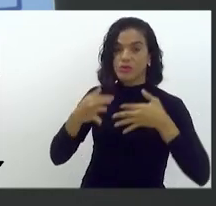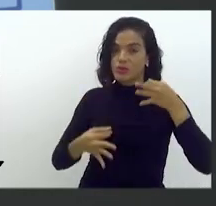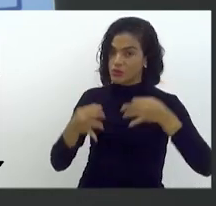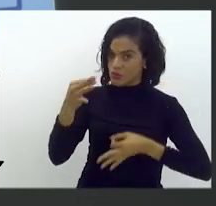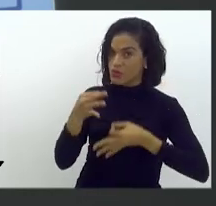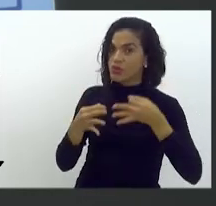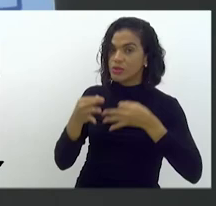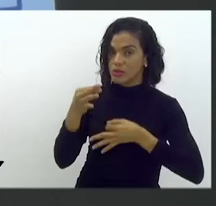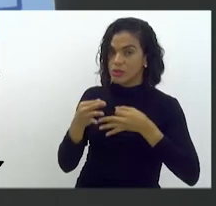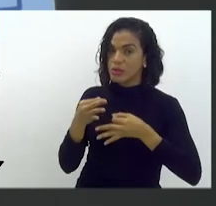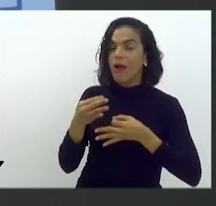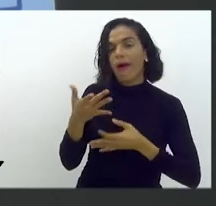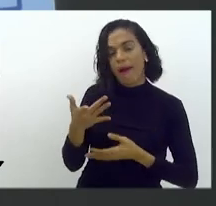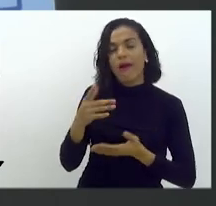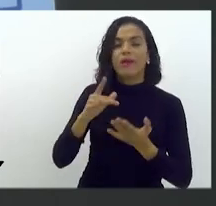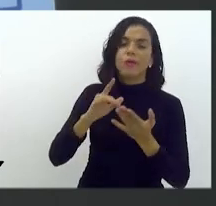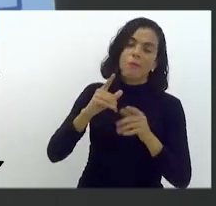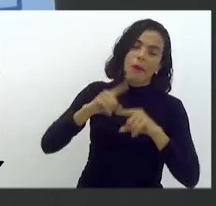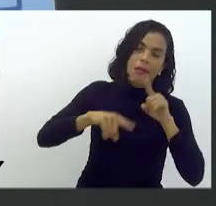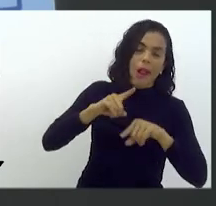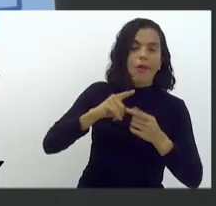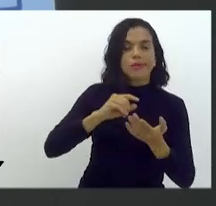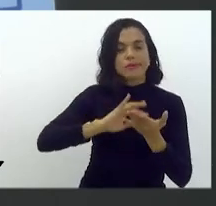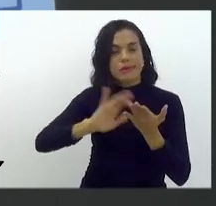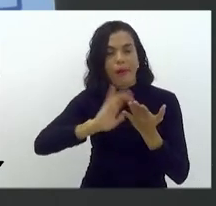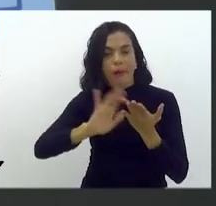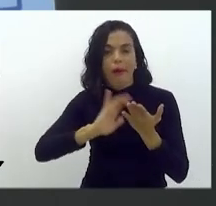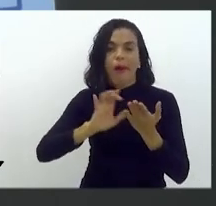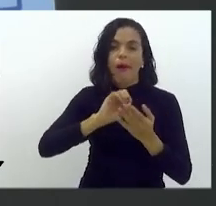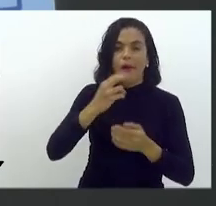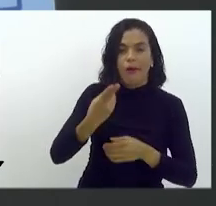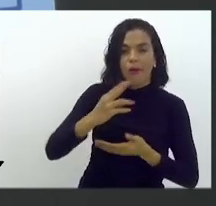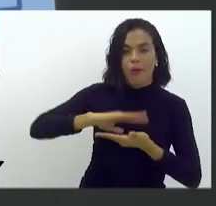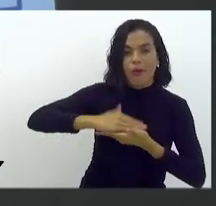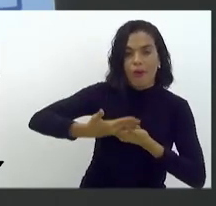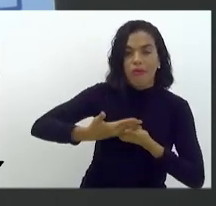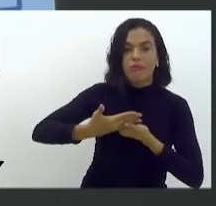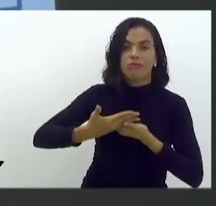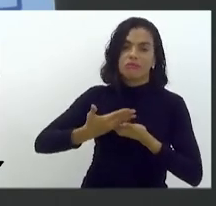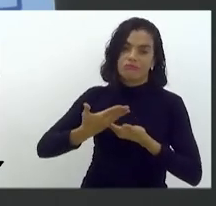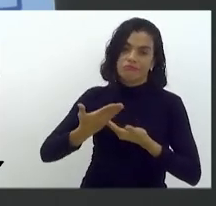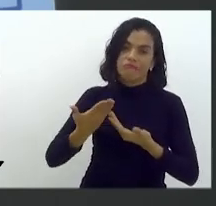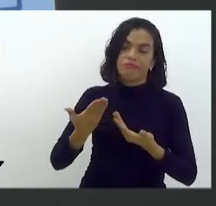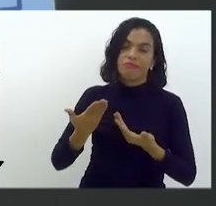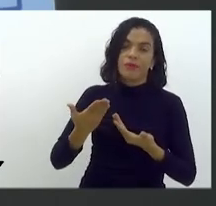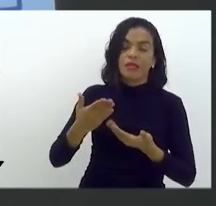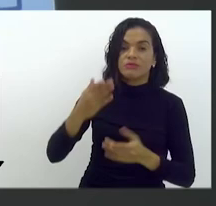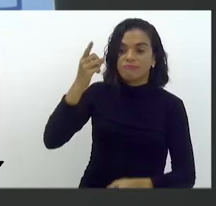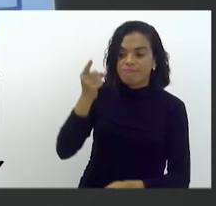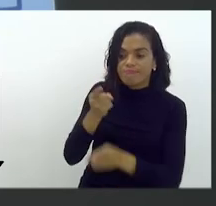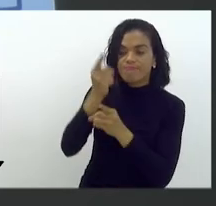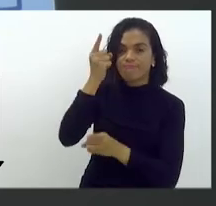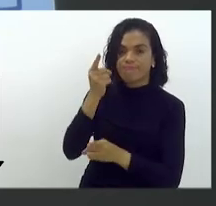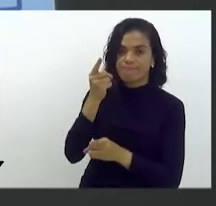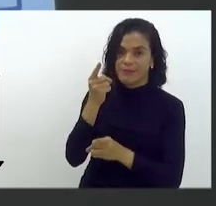a gente submete ao equipamento que a gente tem disponível lá que alguns já estão desatualizados para que ele consiga quebrar a